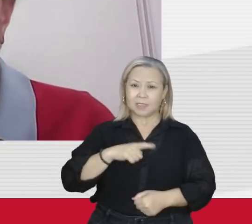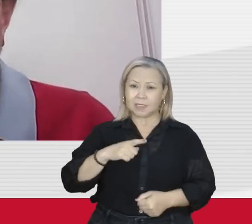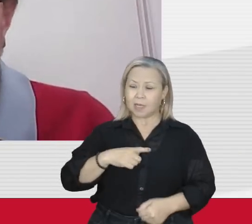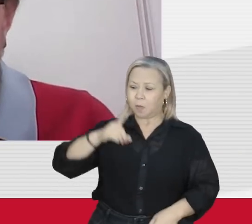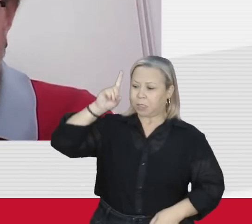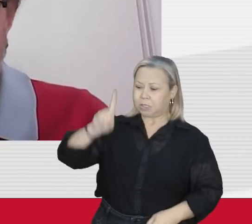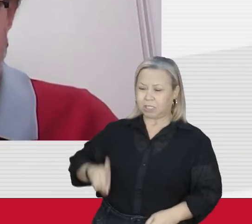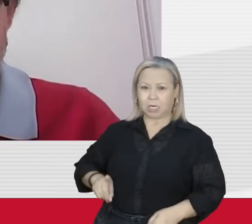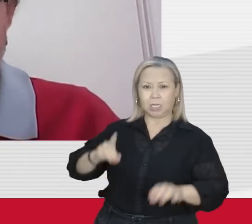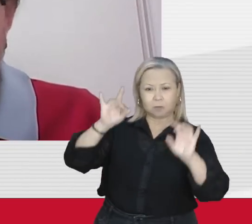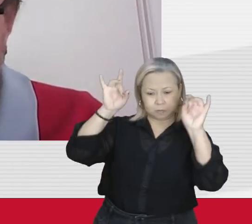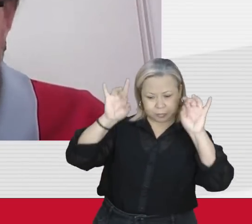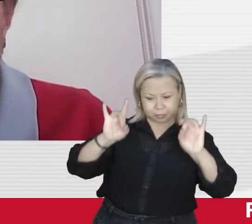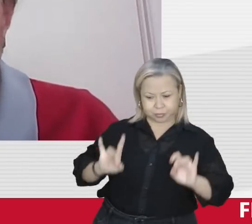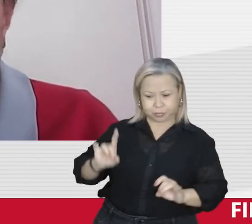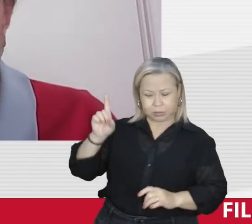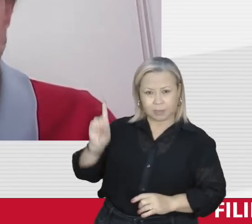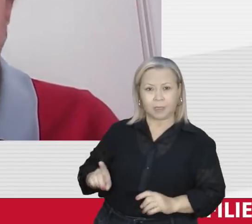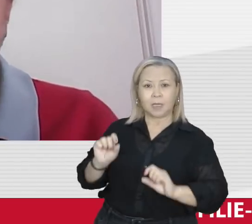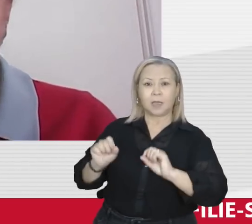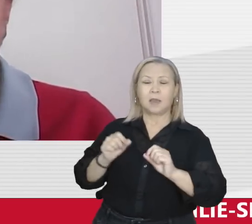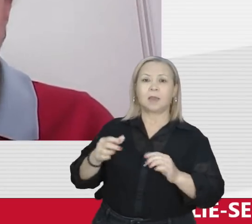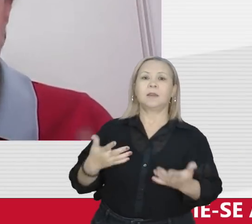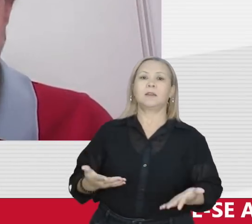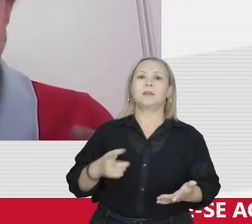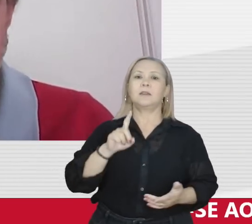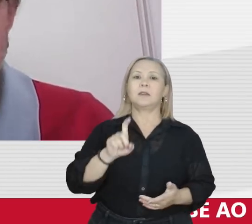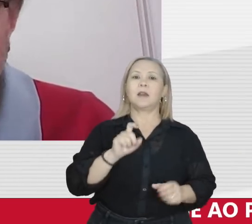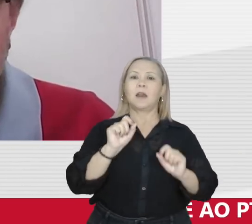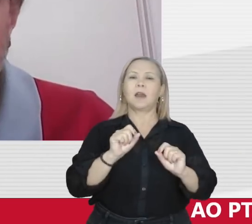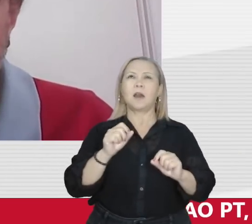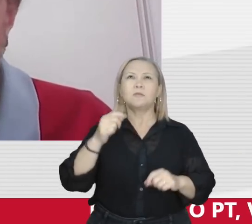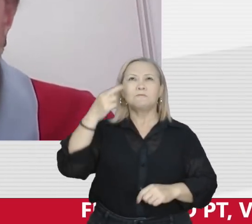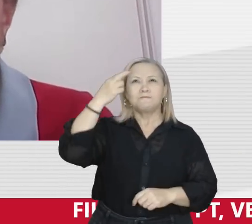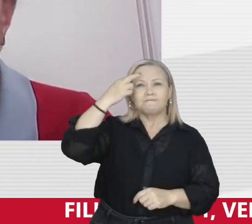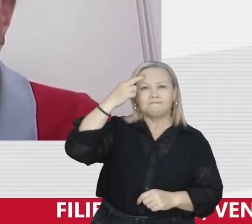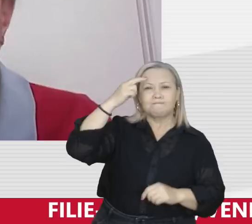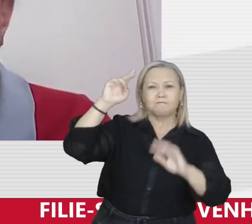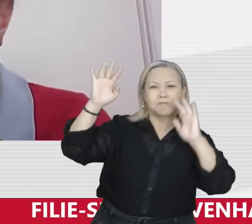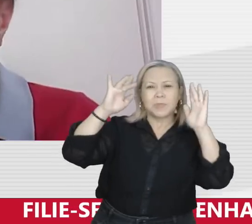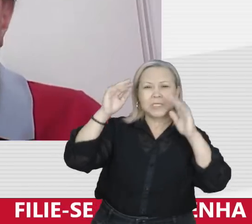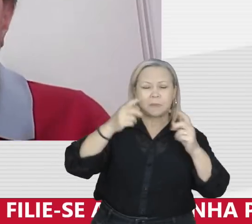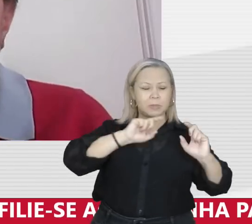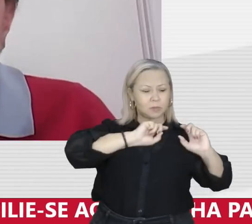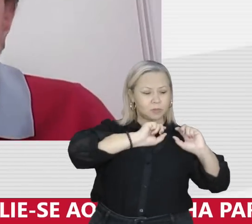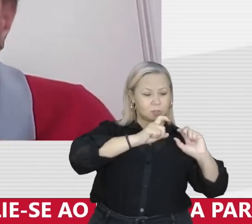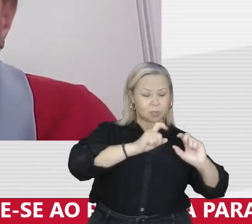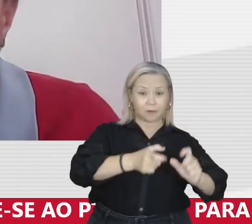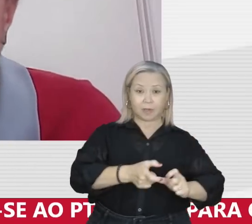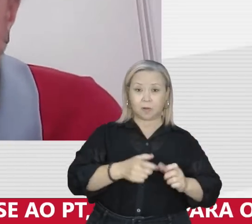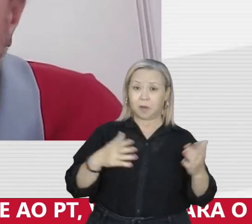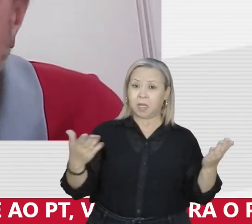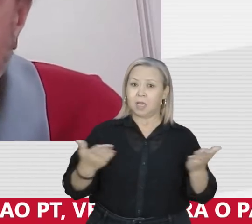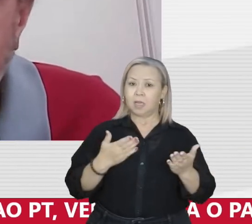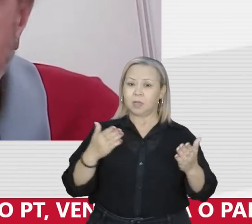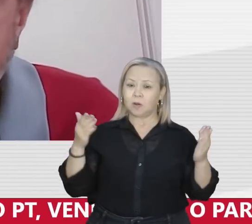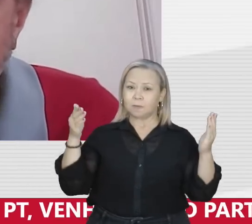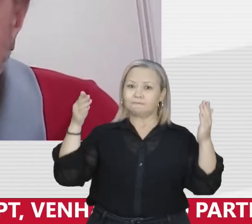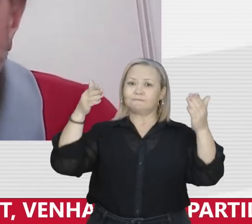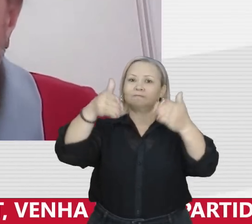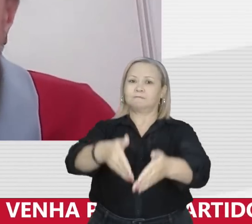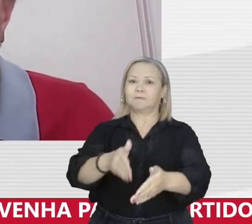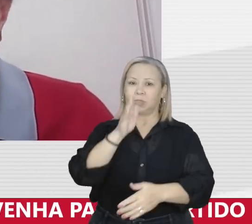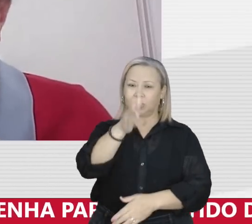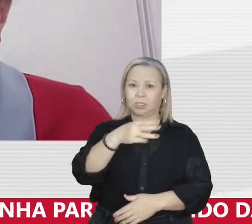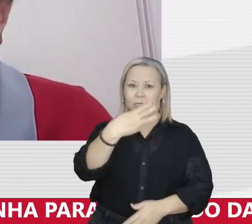extrema-direita que é núcleo duro de um pensamento conservador que hoje atinge